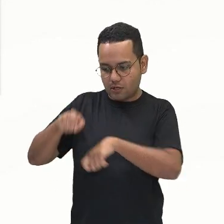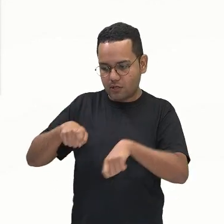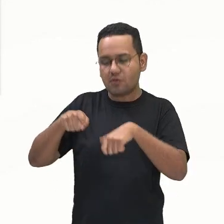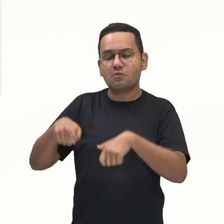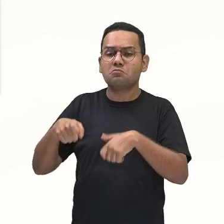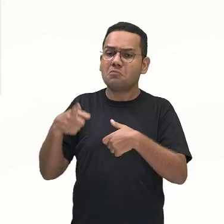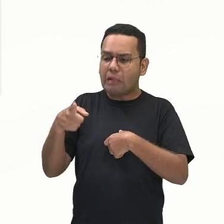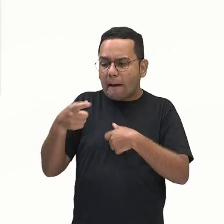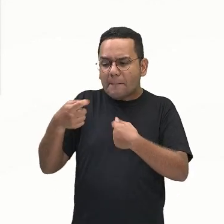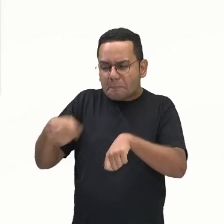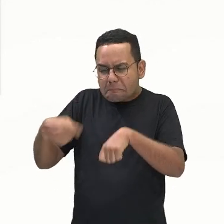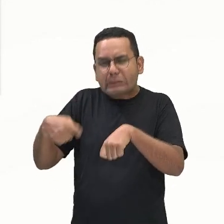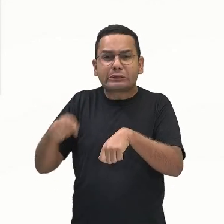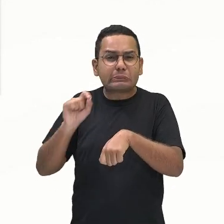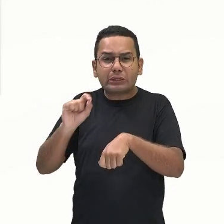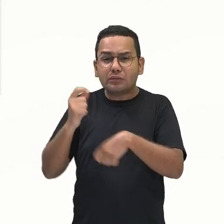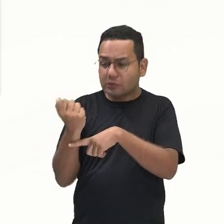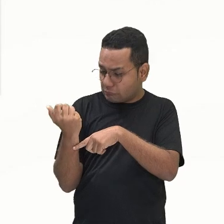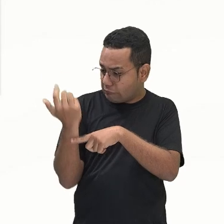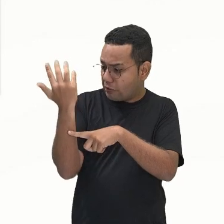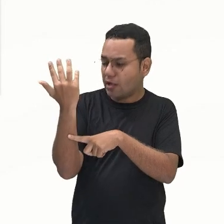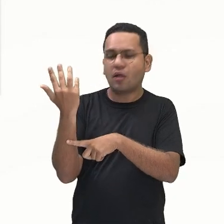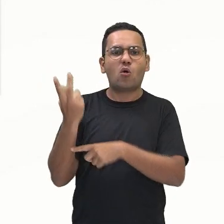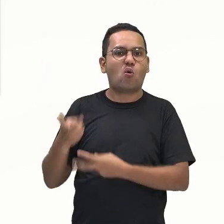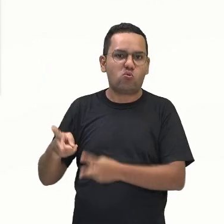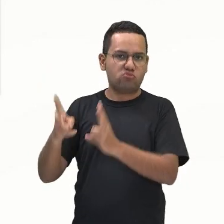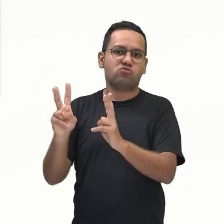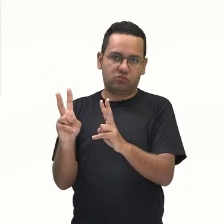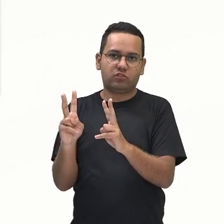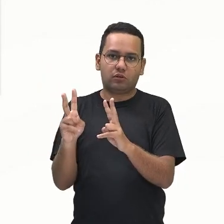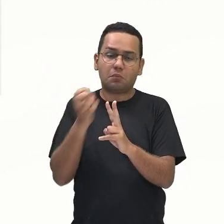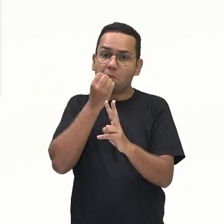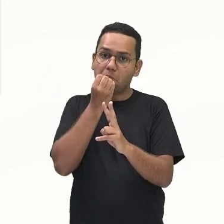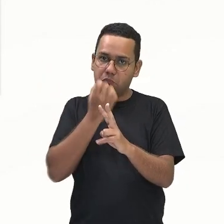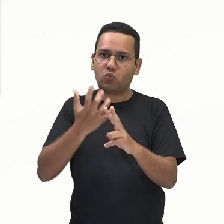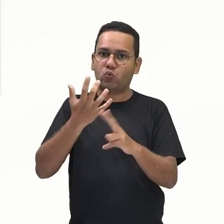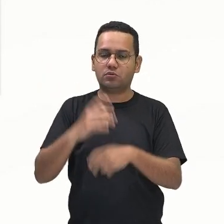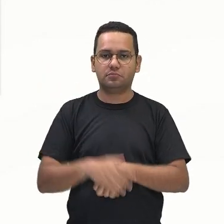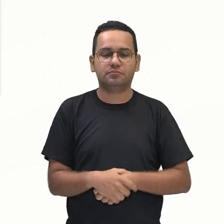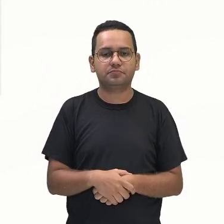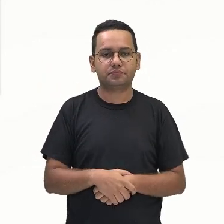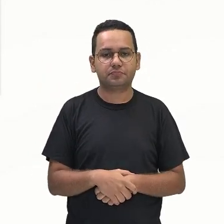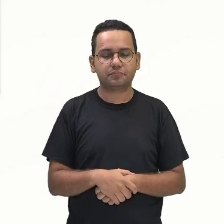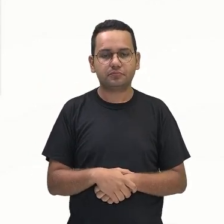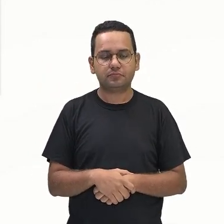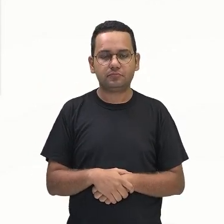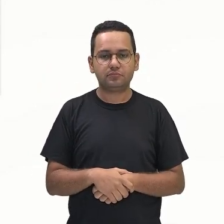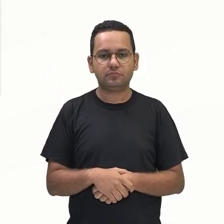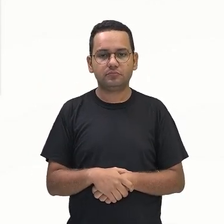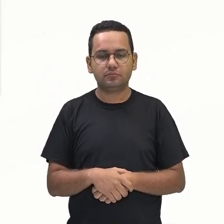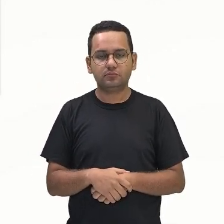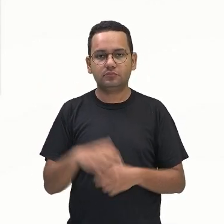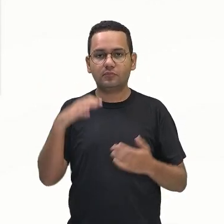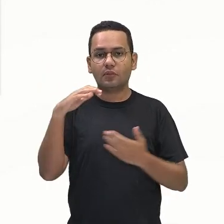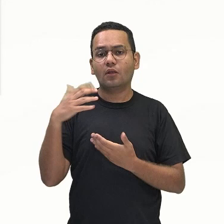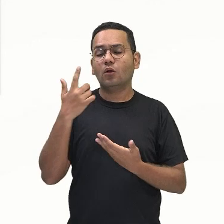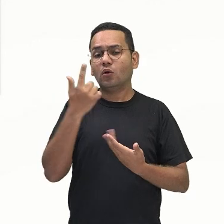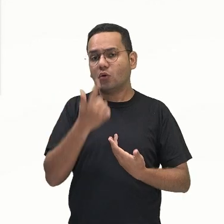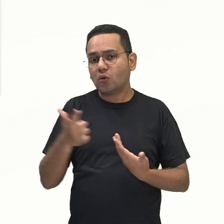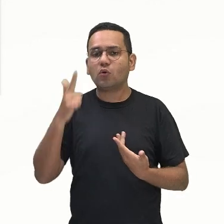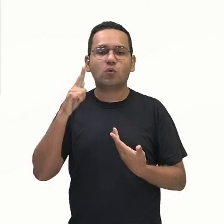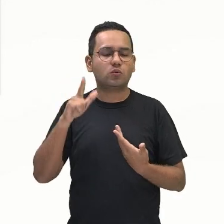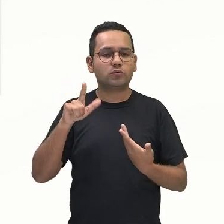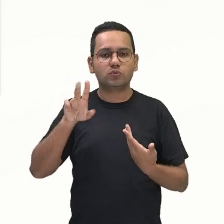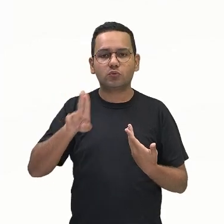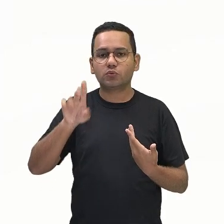para ter aí a sua lavoura garantida, né, sua colheita garantida. Outras aplicações aí da biotecnologia a gente